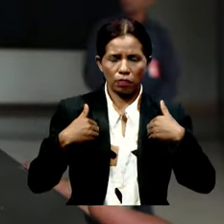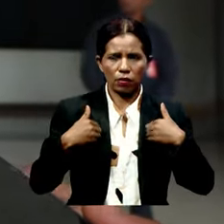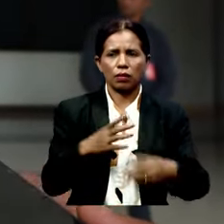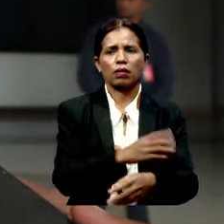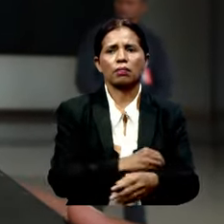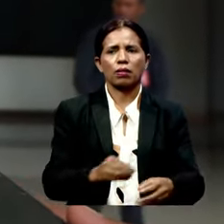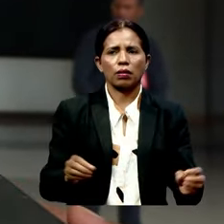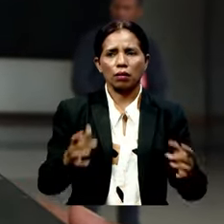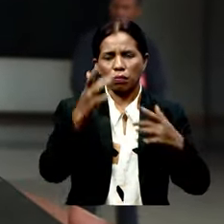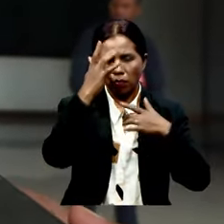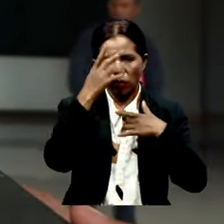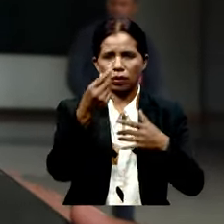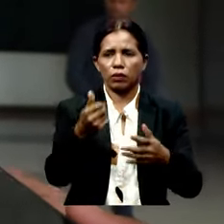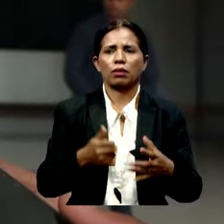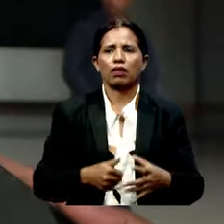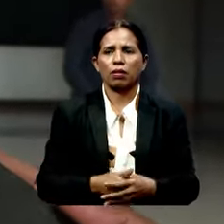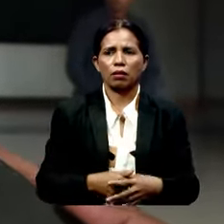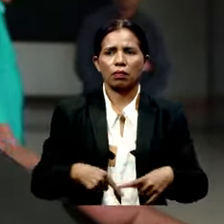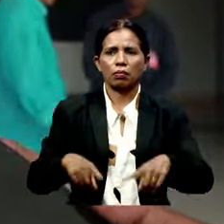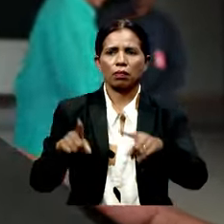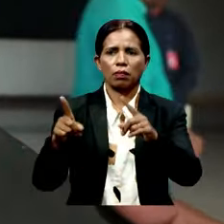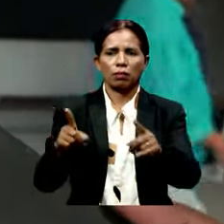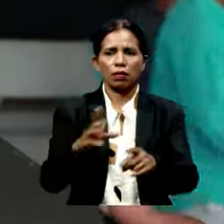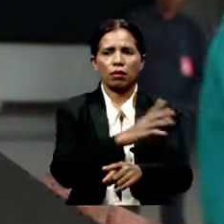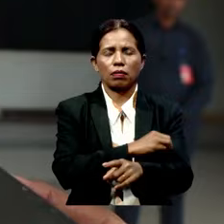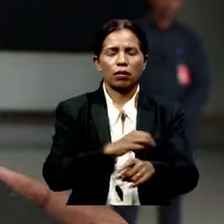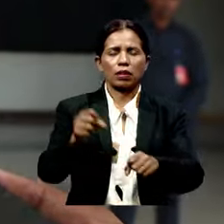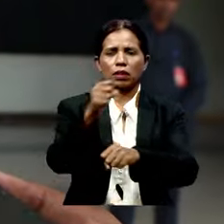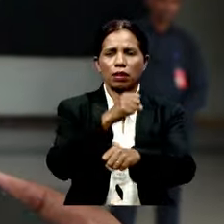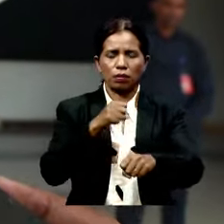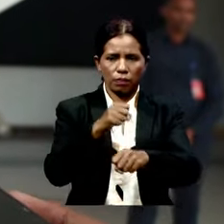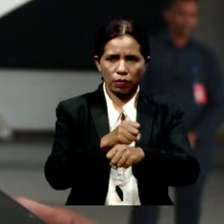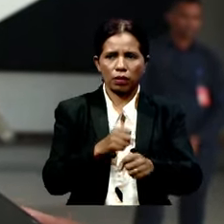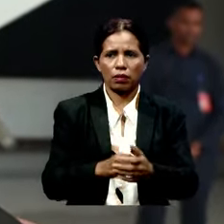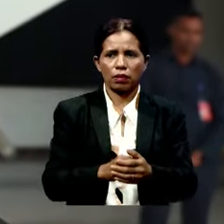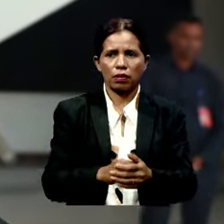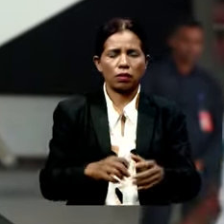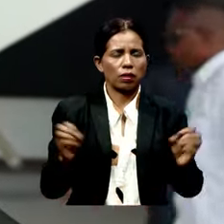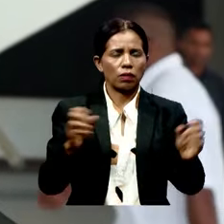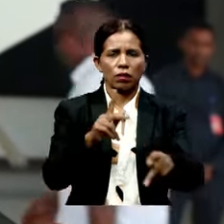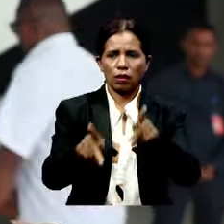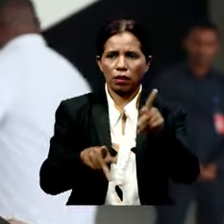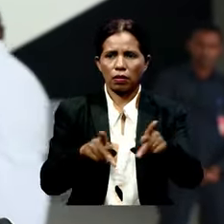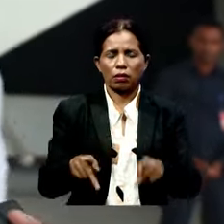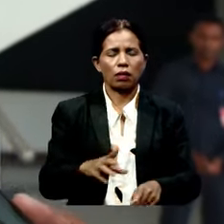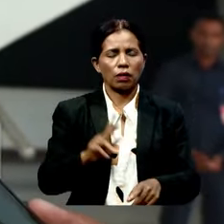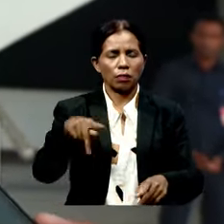balão, moras aí de tudo, barralo que era dar uma consulta em Singapura. Nem nossa população, político